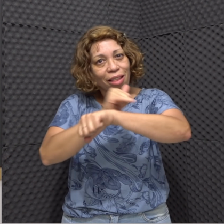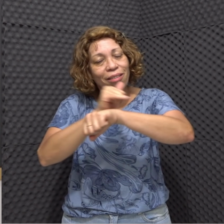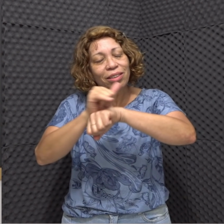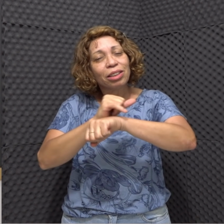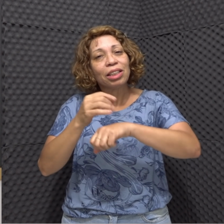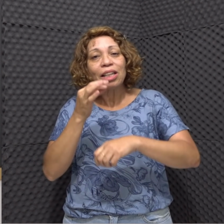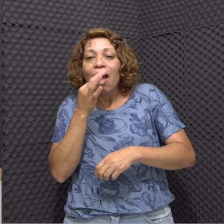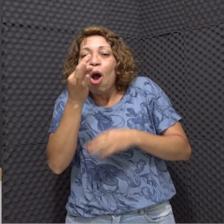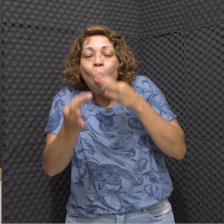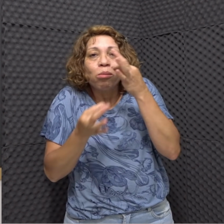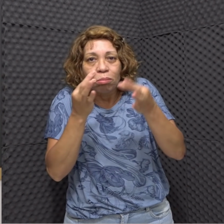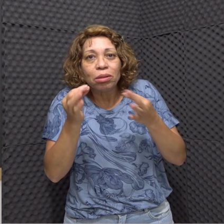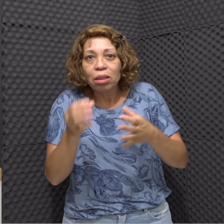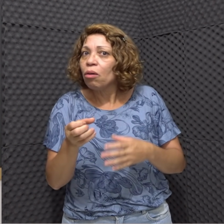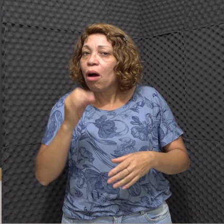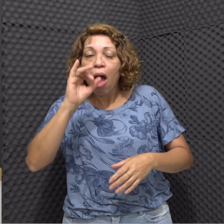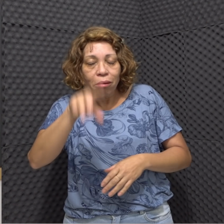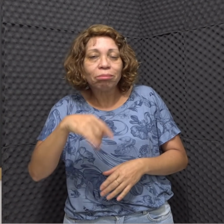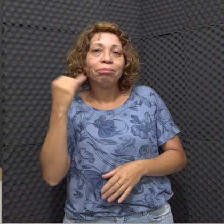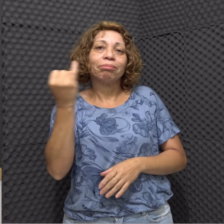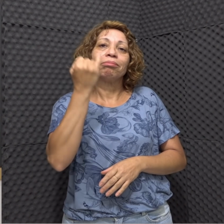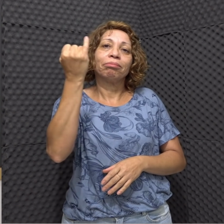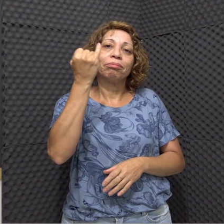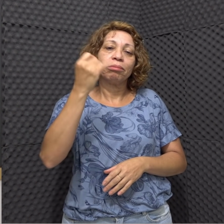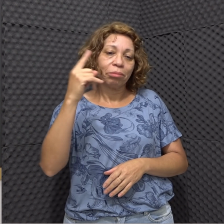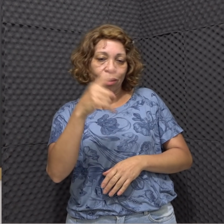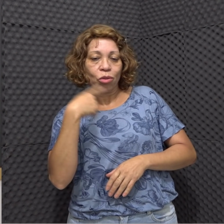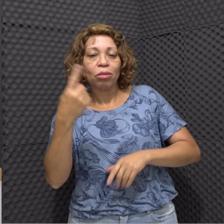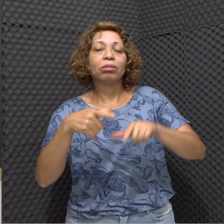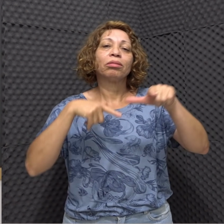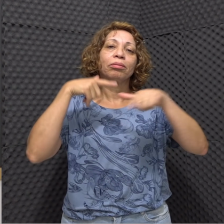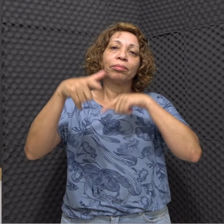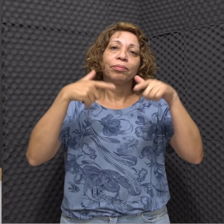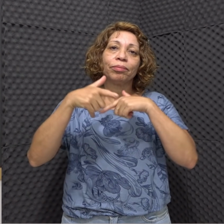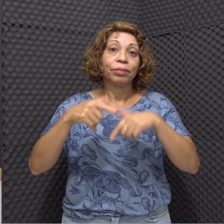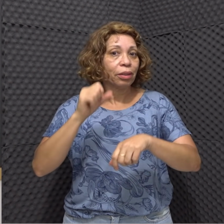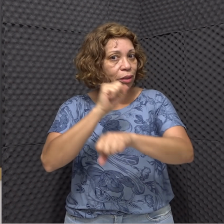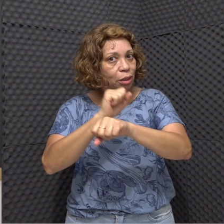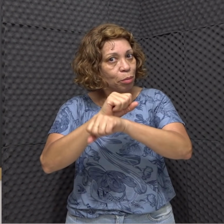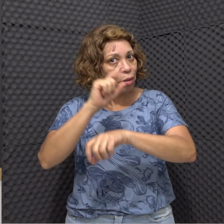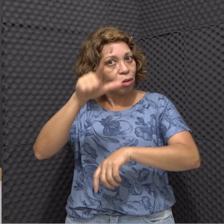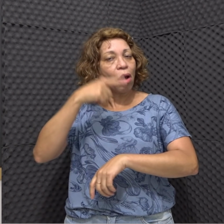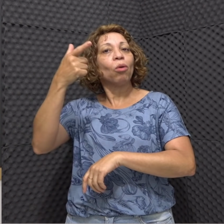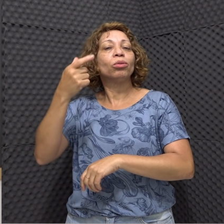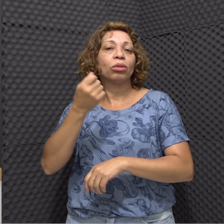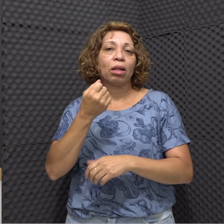inscreve no canal, deixa um comentário, deixa um feedback, isso é muito importante para o nosso